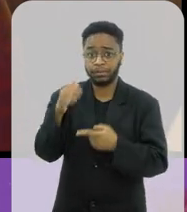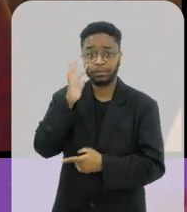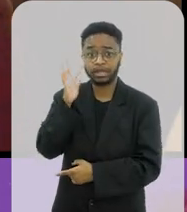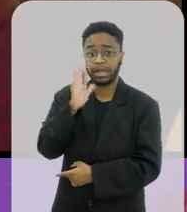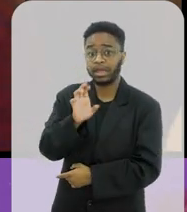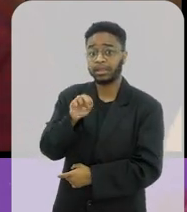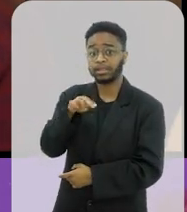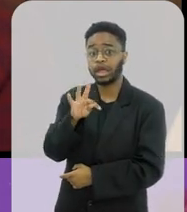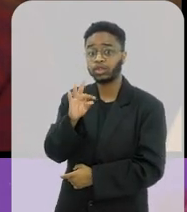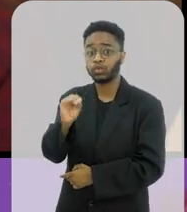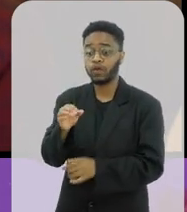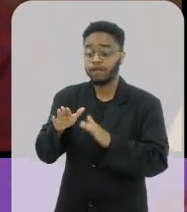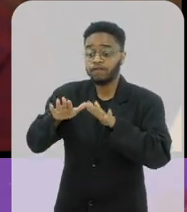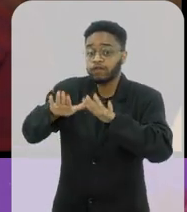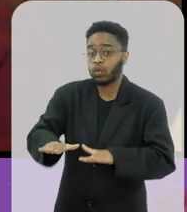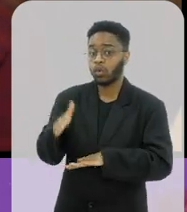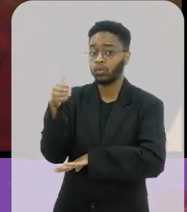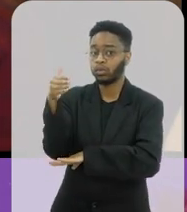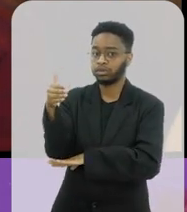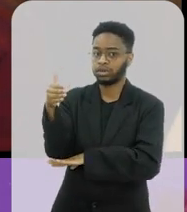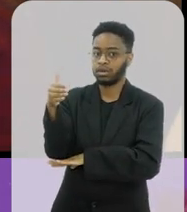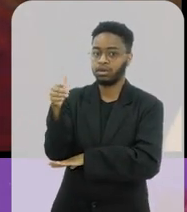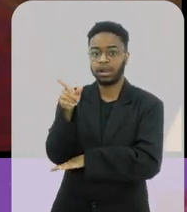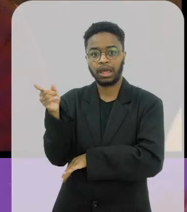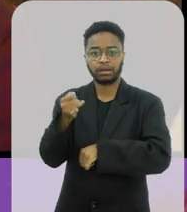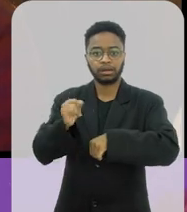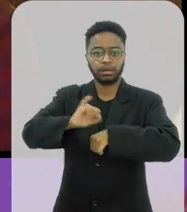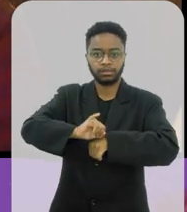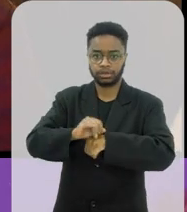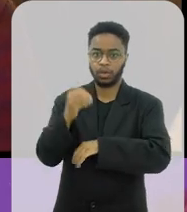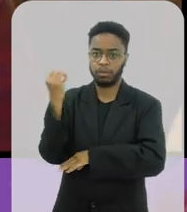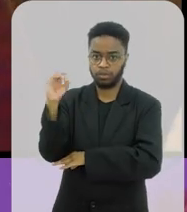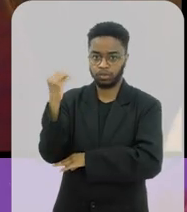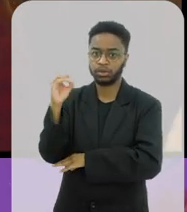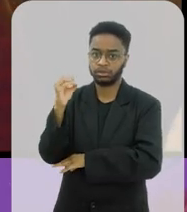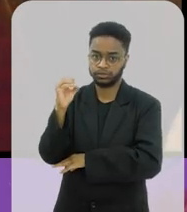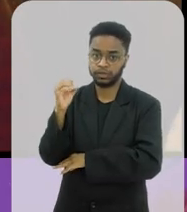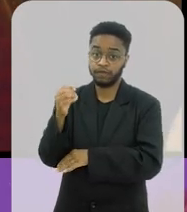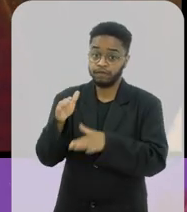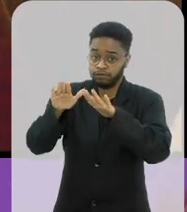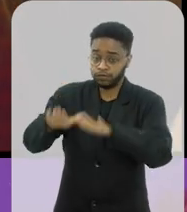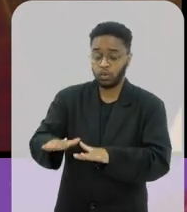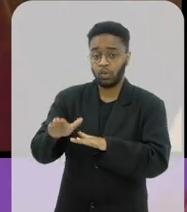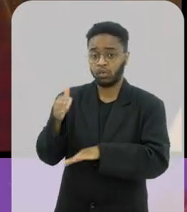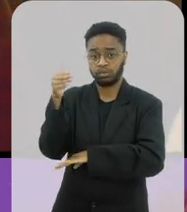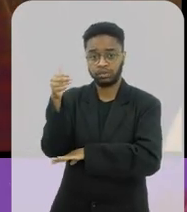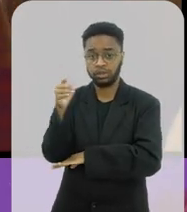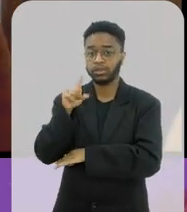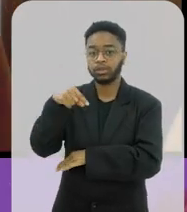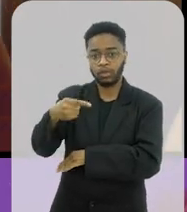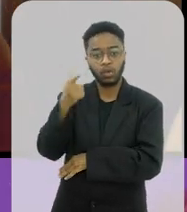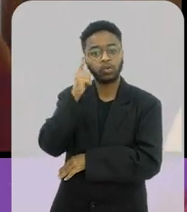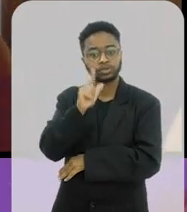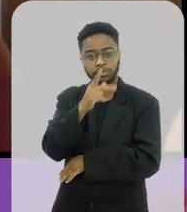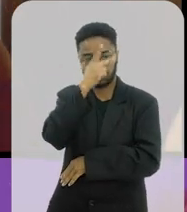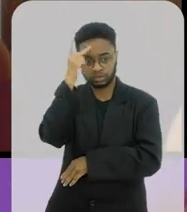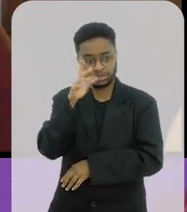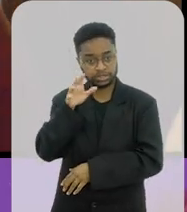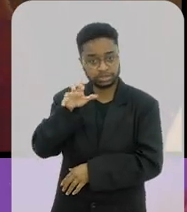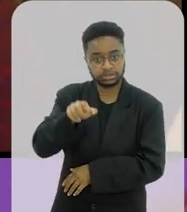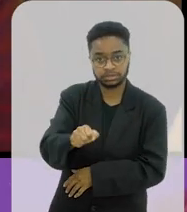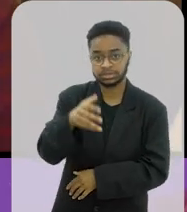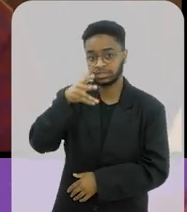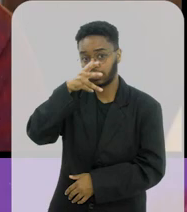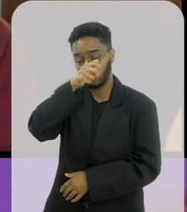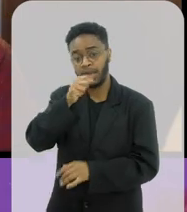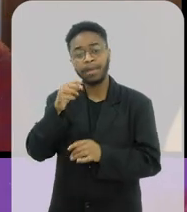ficou ilhado em um hotel na capital gaúcha, né? Na capital de Porto Alegre. Ele depois foi resgatado, veio aqui para o Rio de Janeiro.